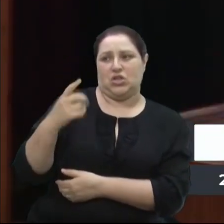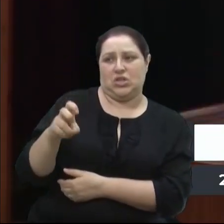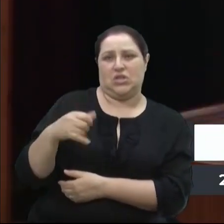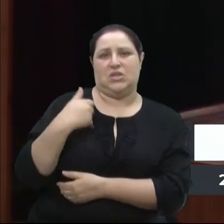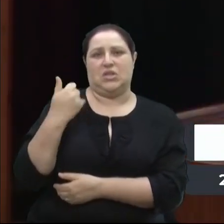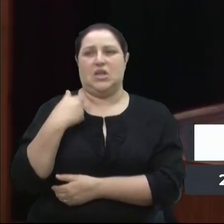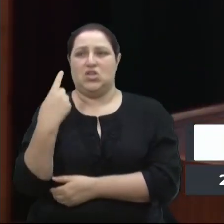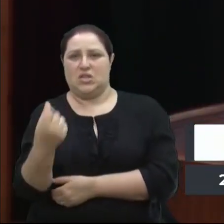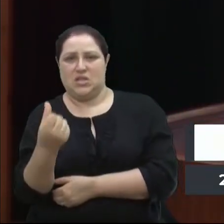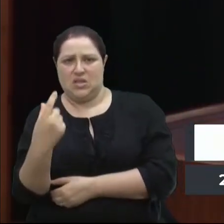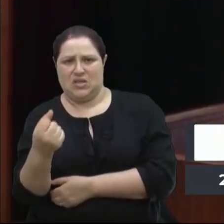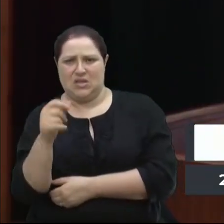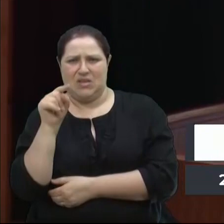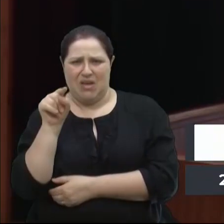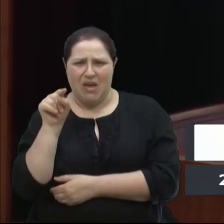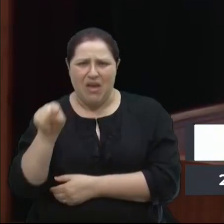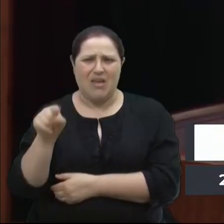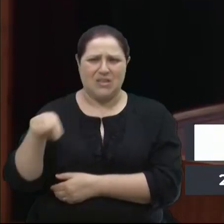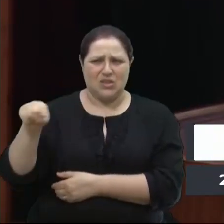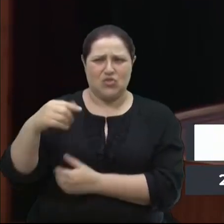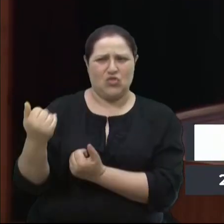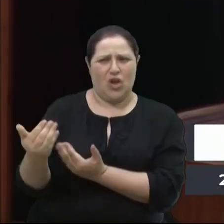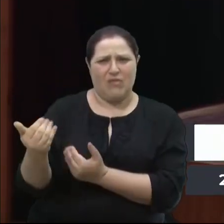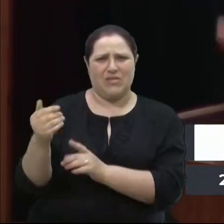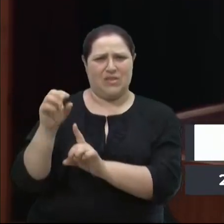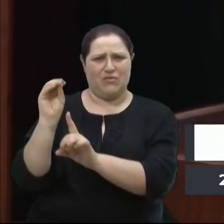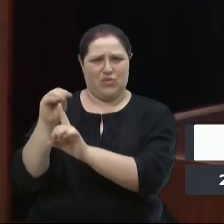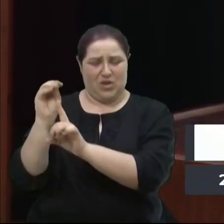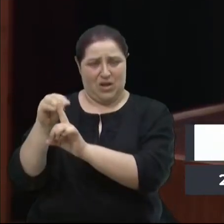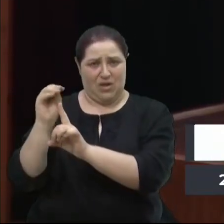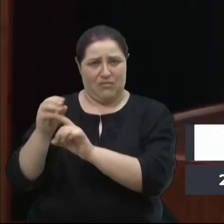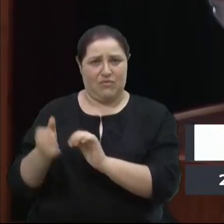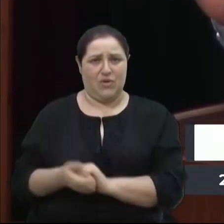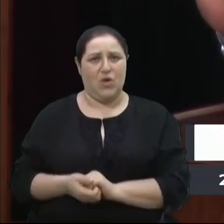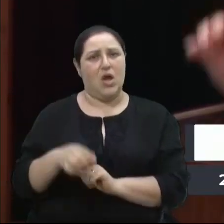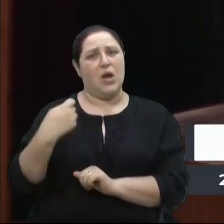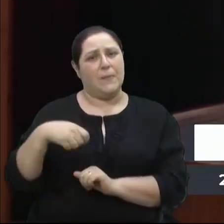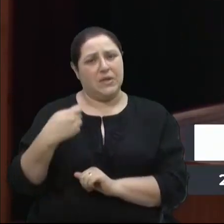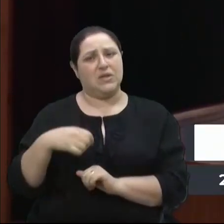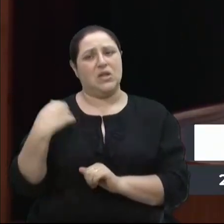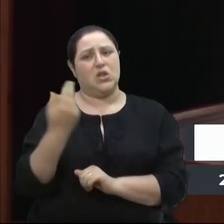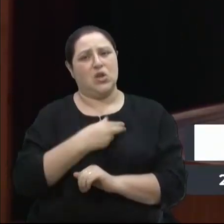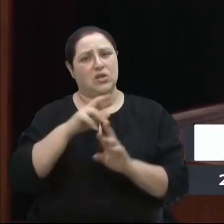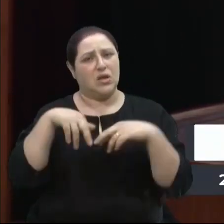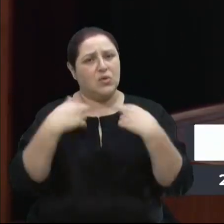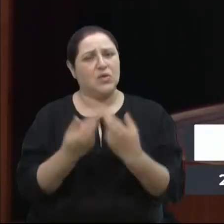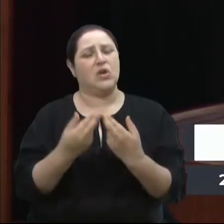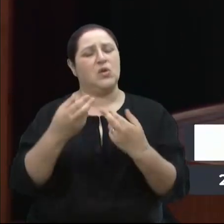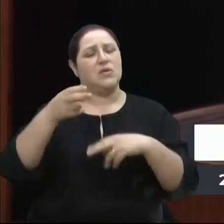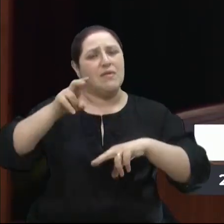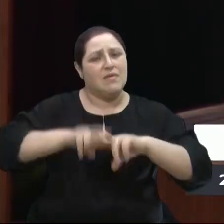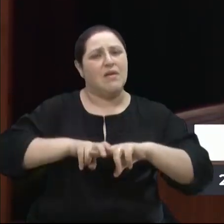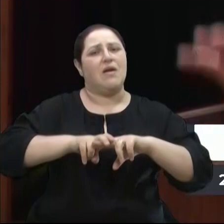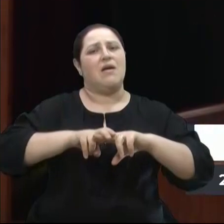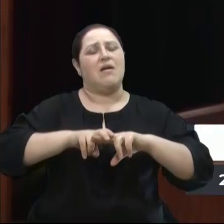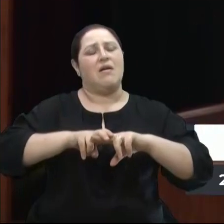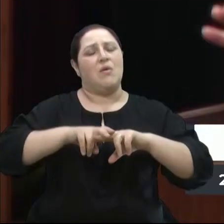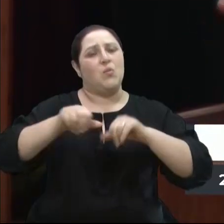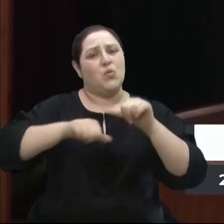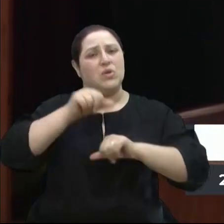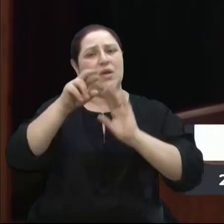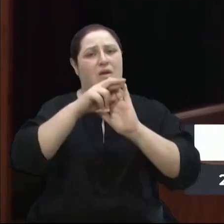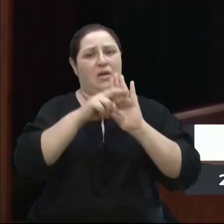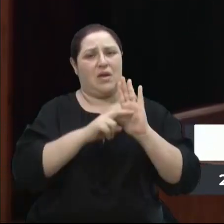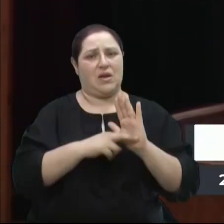acho que nós vamos ter que sentar e vamos mudar os critérios. Eu não estou culpando o executivo, não estou culpando as secretárias, porque elas